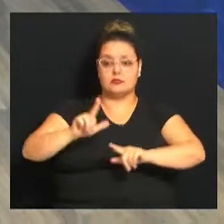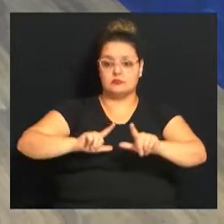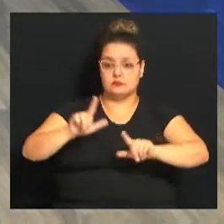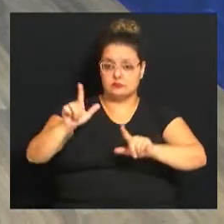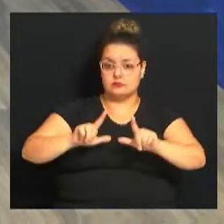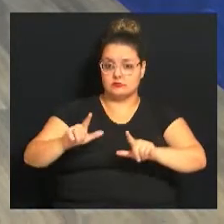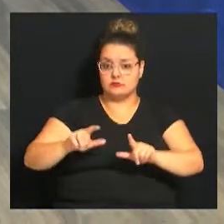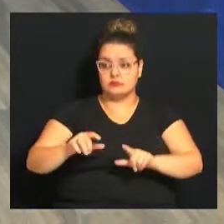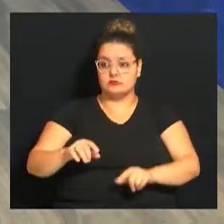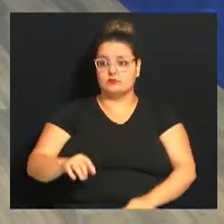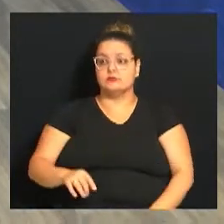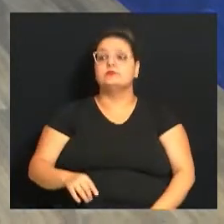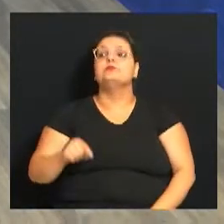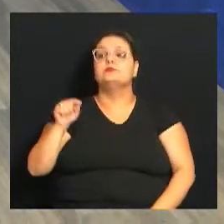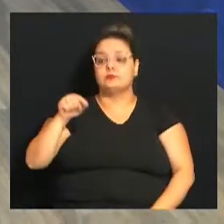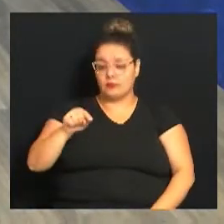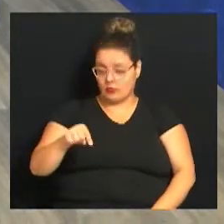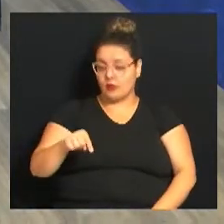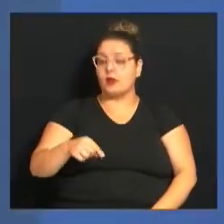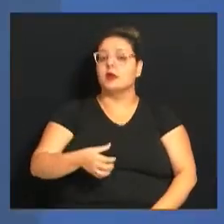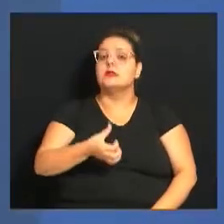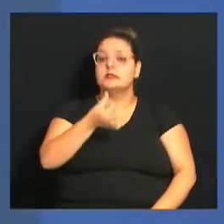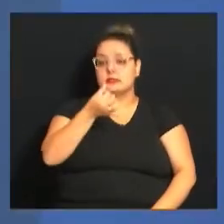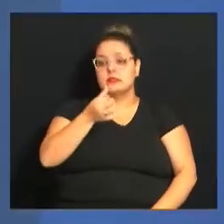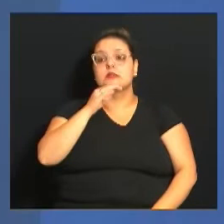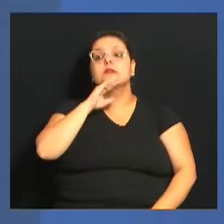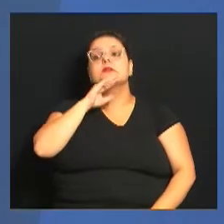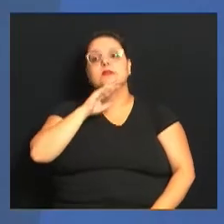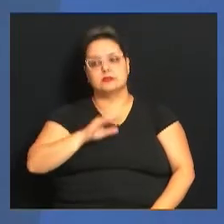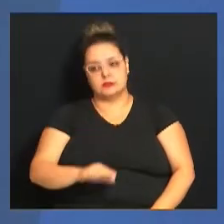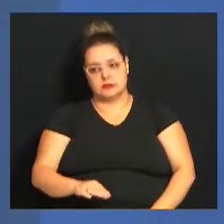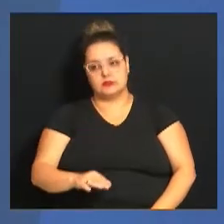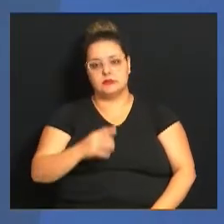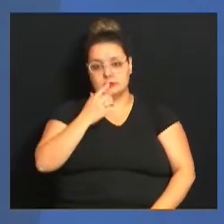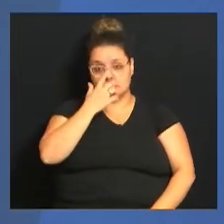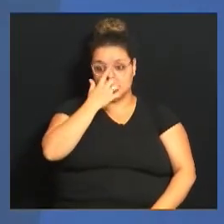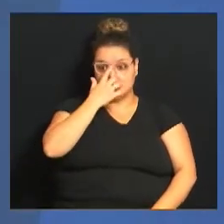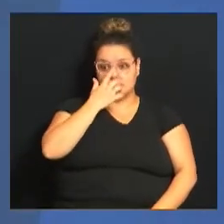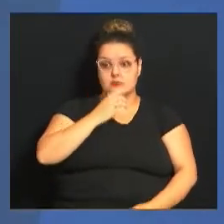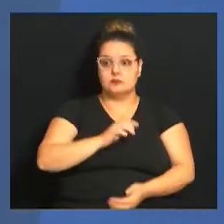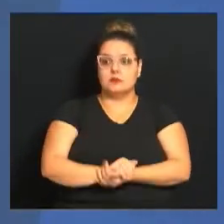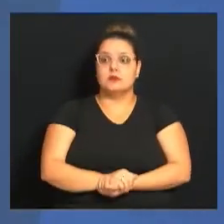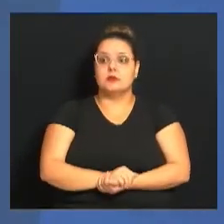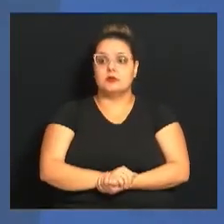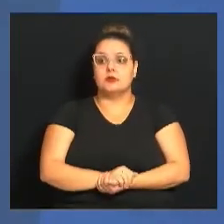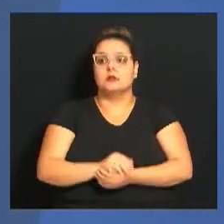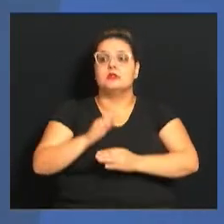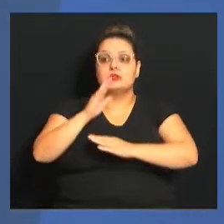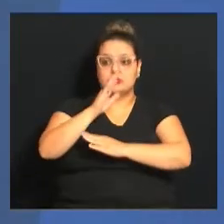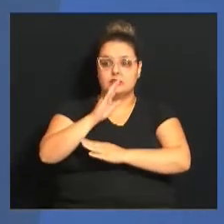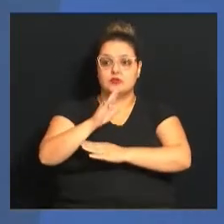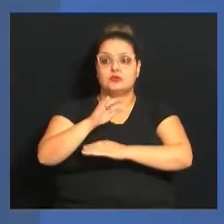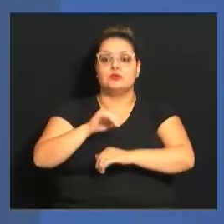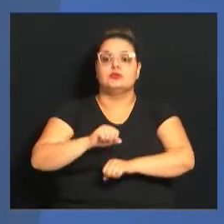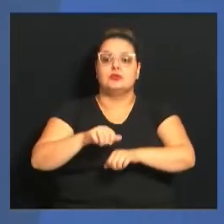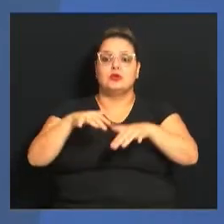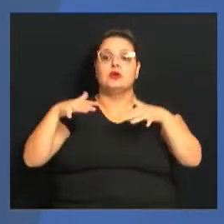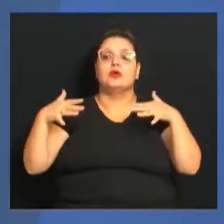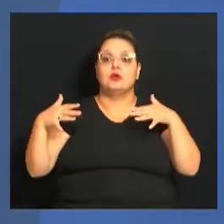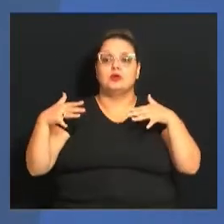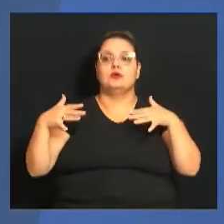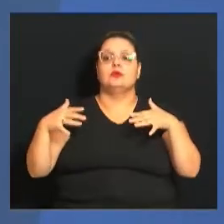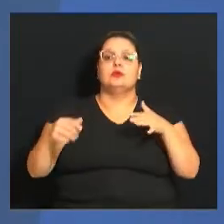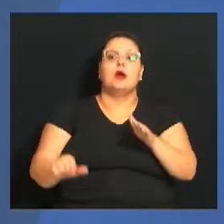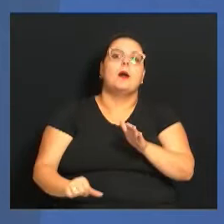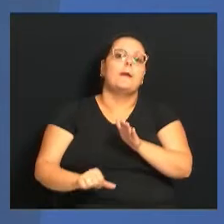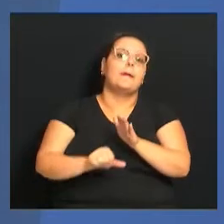a partir das 6 horas da tarde, depois de amanhã, a TV Câmara Campinas vai transmitir a